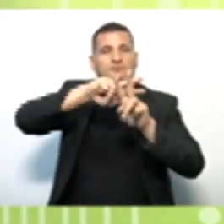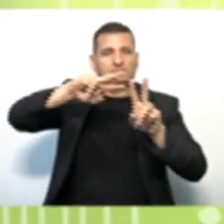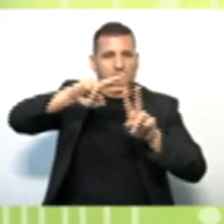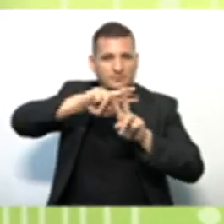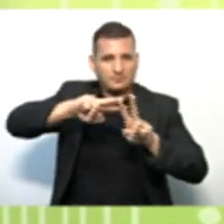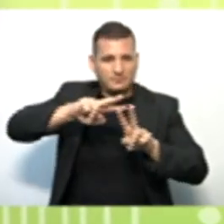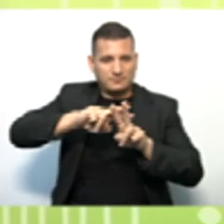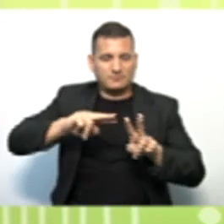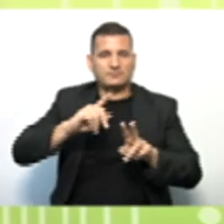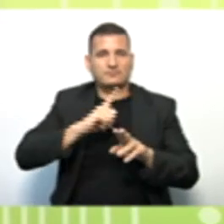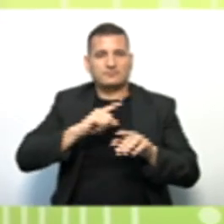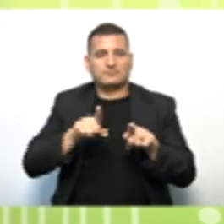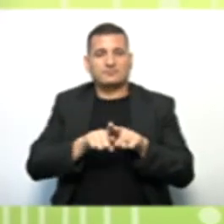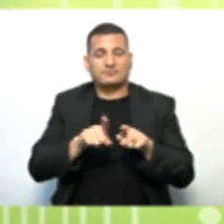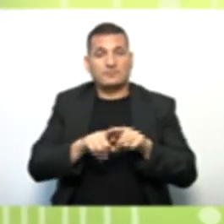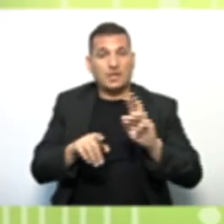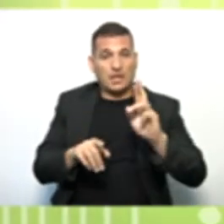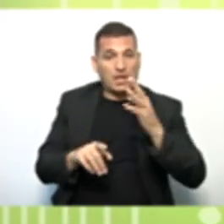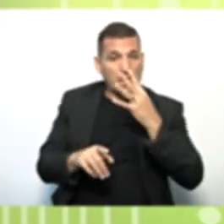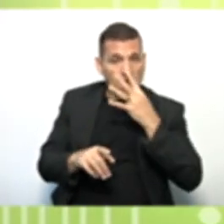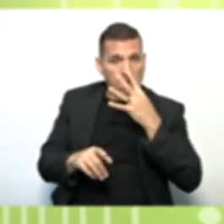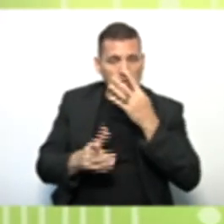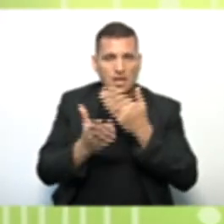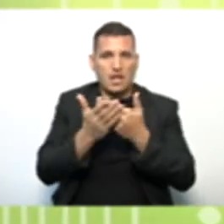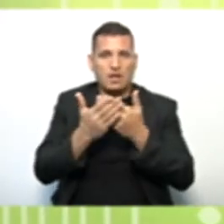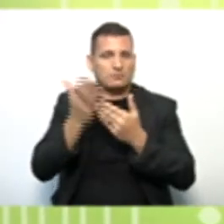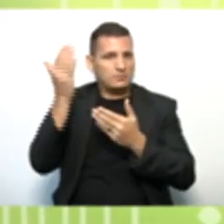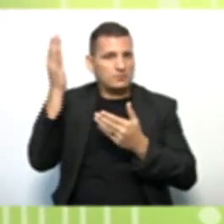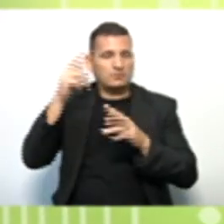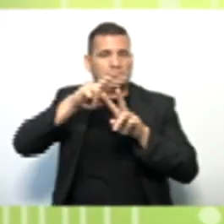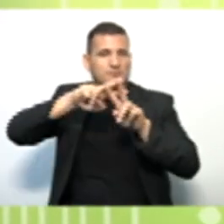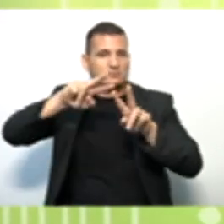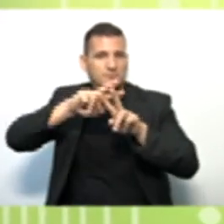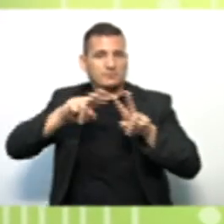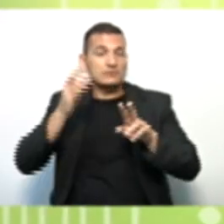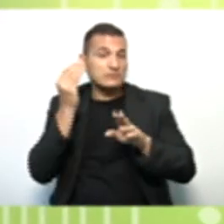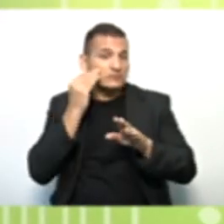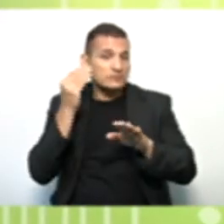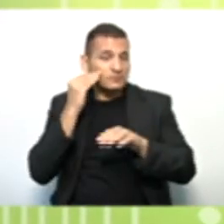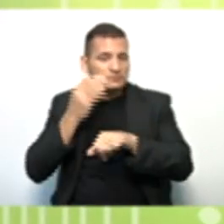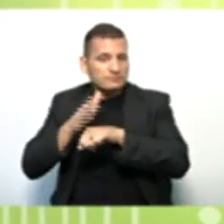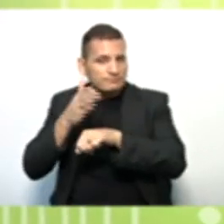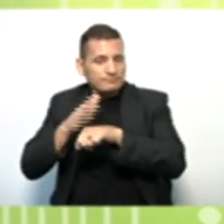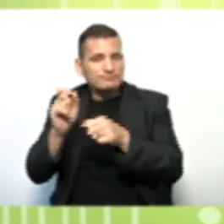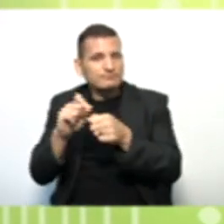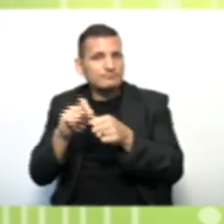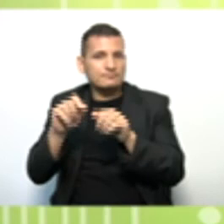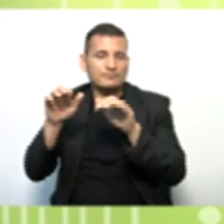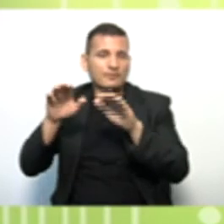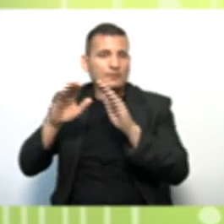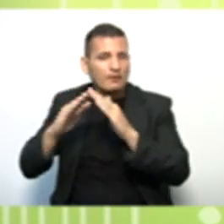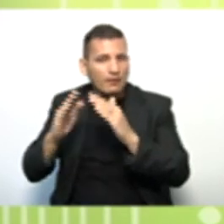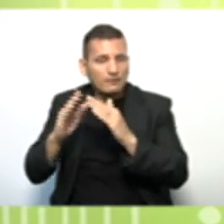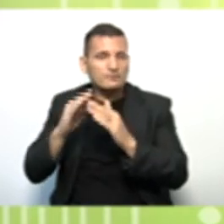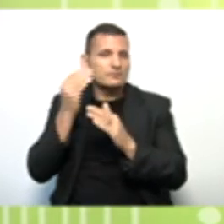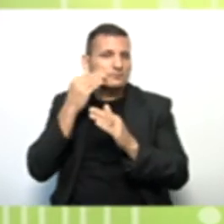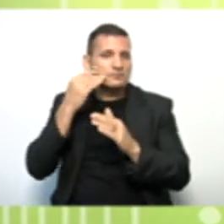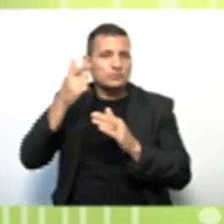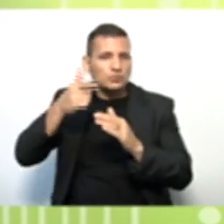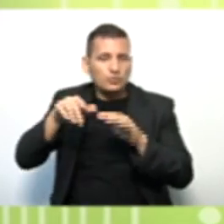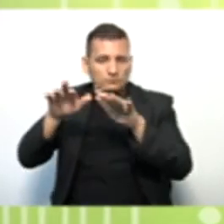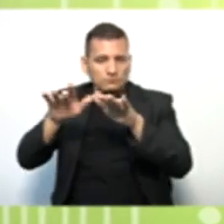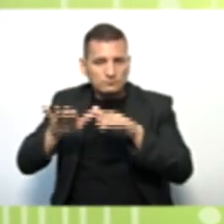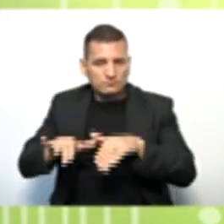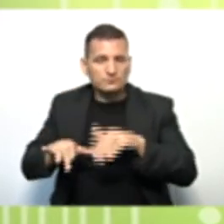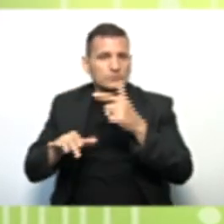o Jogo da Velha também. Quem assistiu, pelo menos a aula do Jogo da Velha, tenta fazer em casa, tá, gente? Tenta fazer de novo o código, tenta